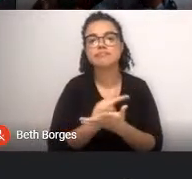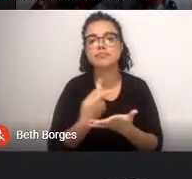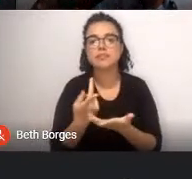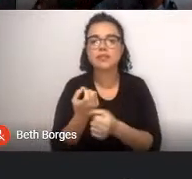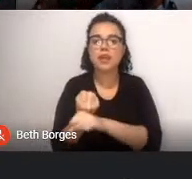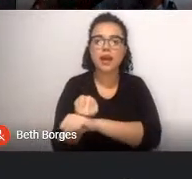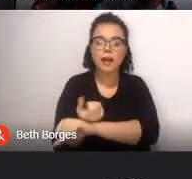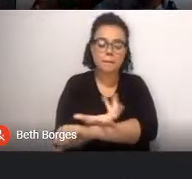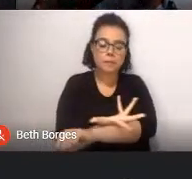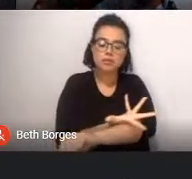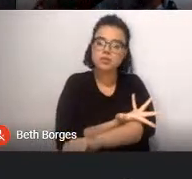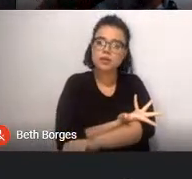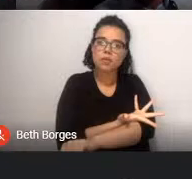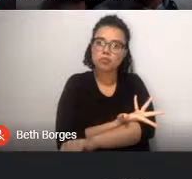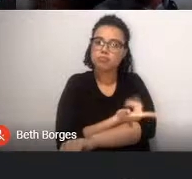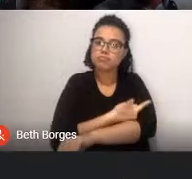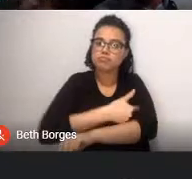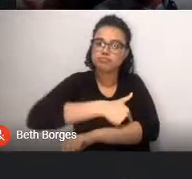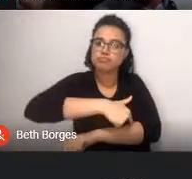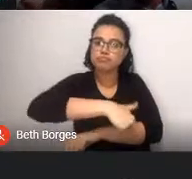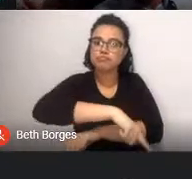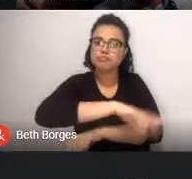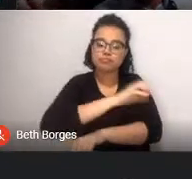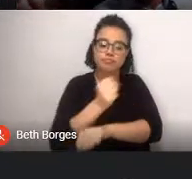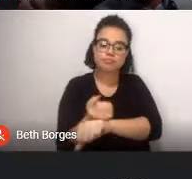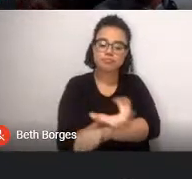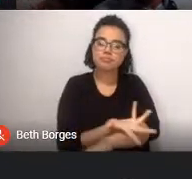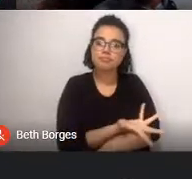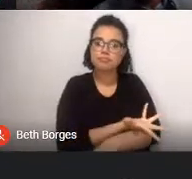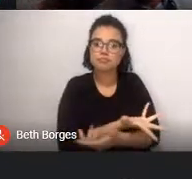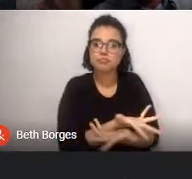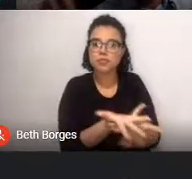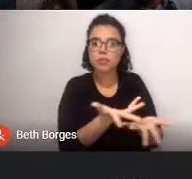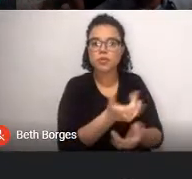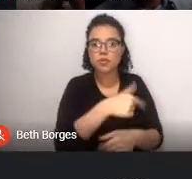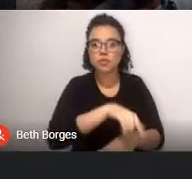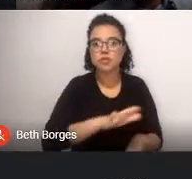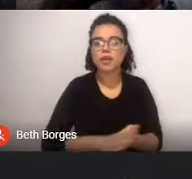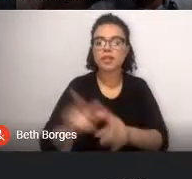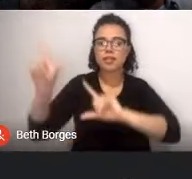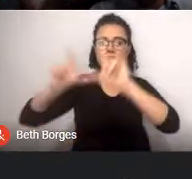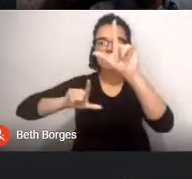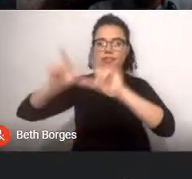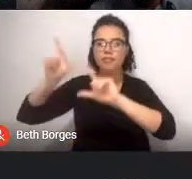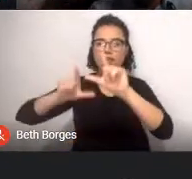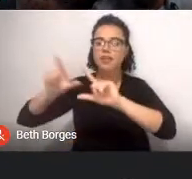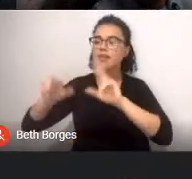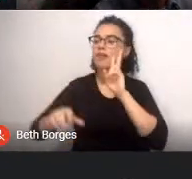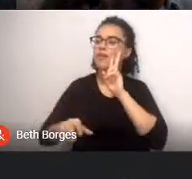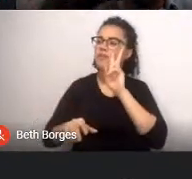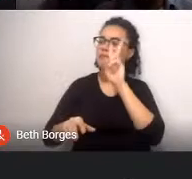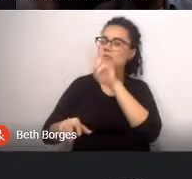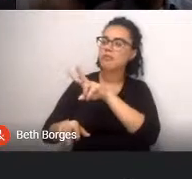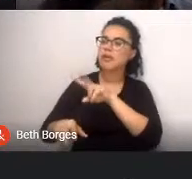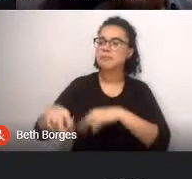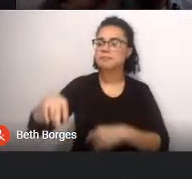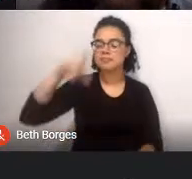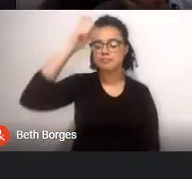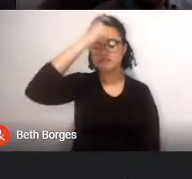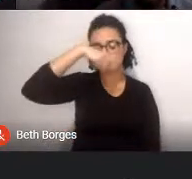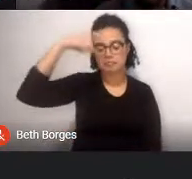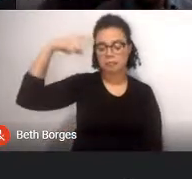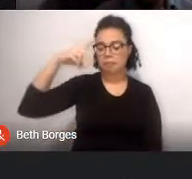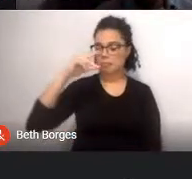aí aberta. Onde muitas vezes lá na TV a gente acha, resolveu. Olha, o hipnólogo ali fez e resolveu. De